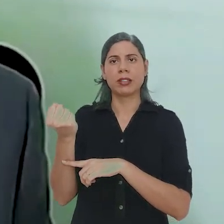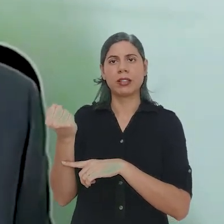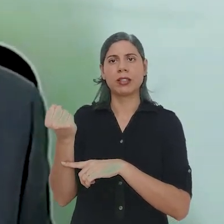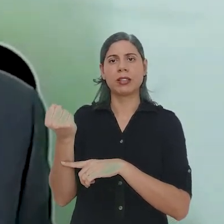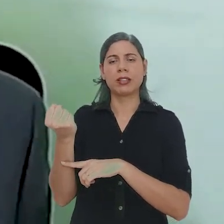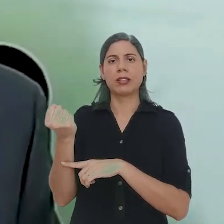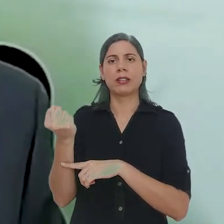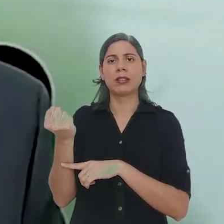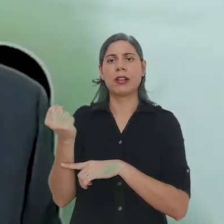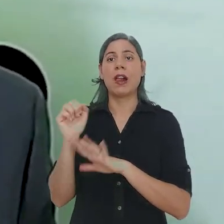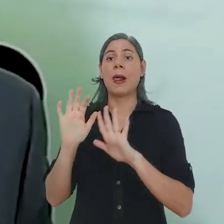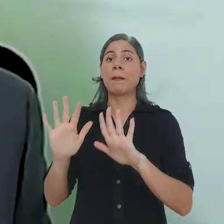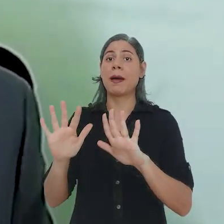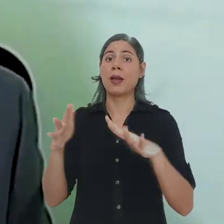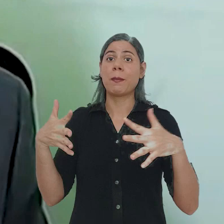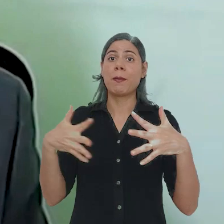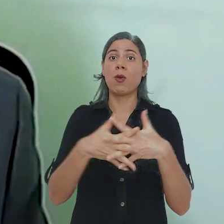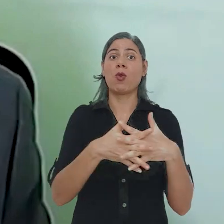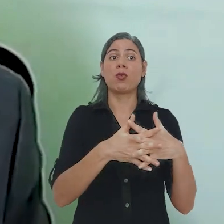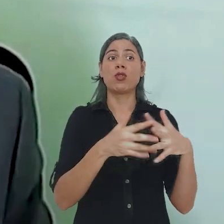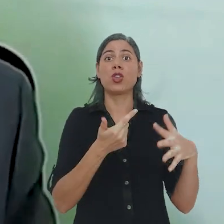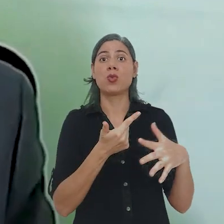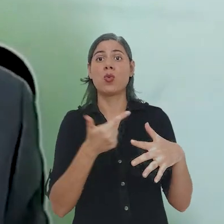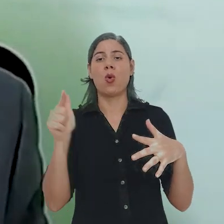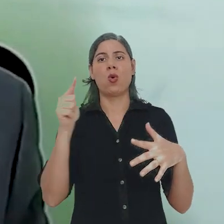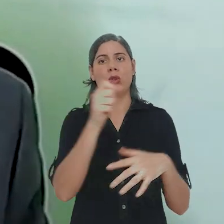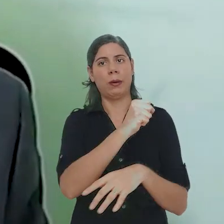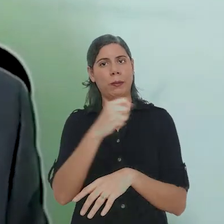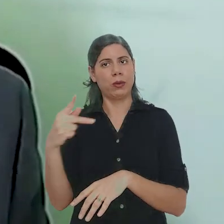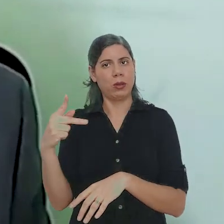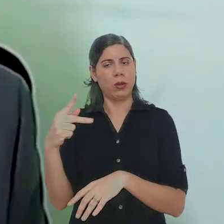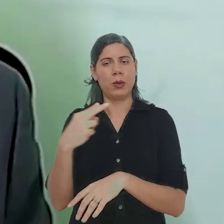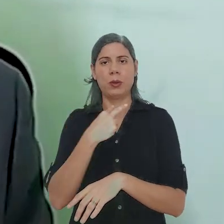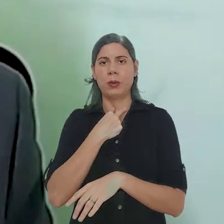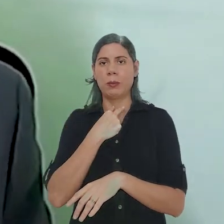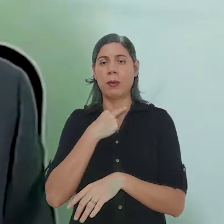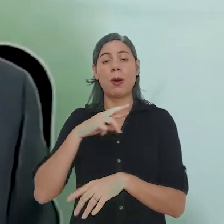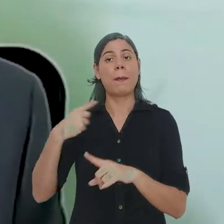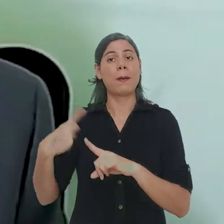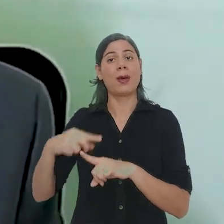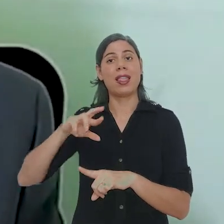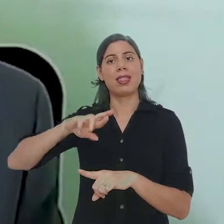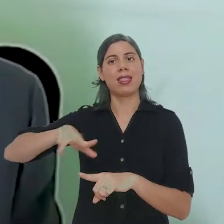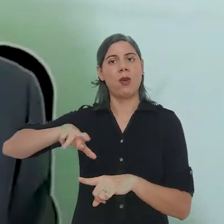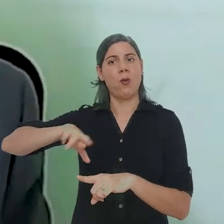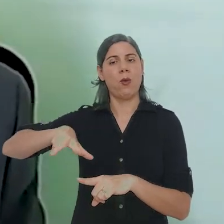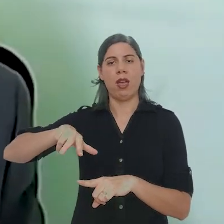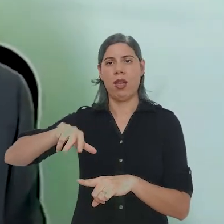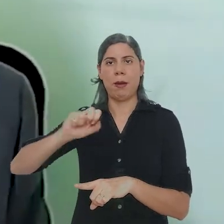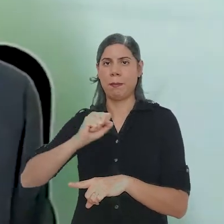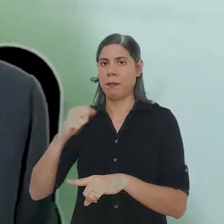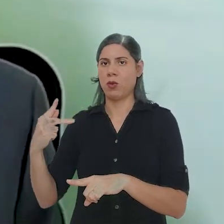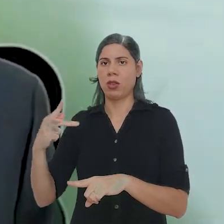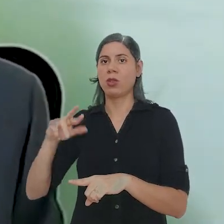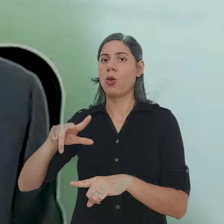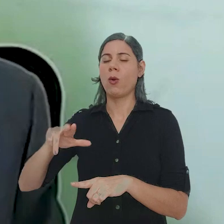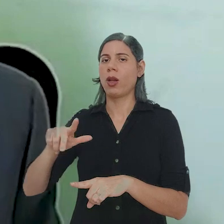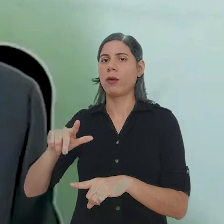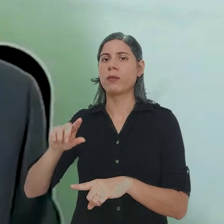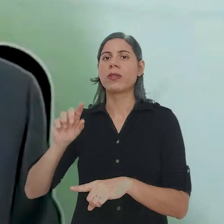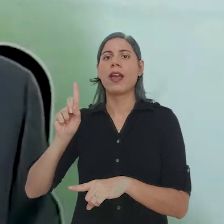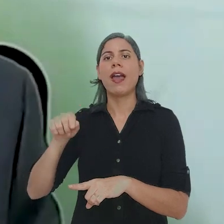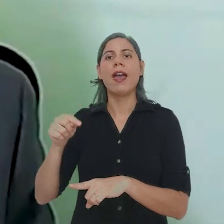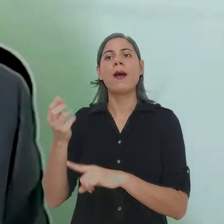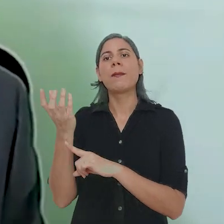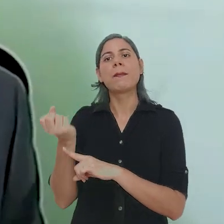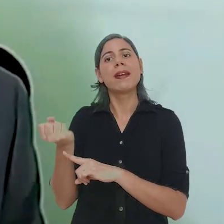ser confundido com um benefício de aposentadoria, porque não é uma aposentadoria, é como se fosse um benefício